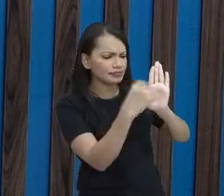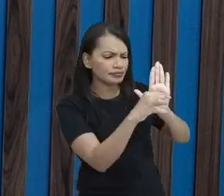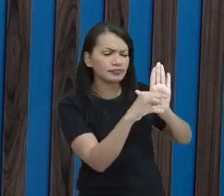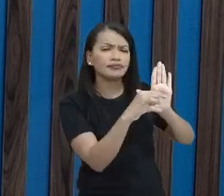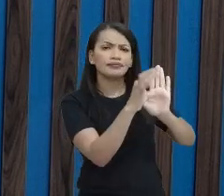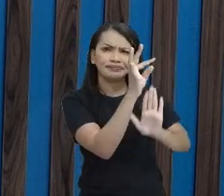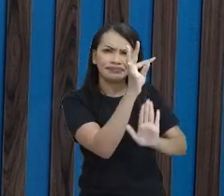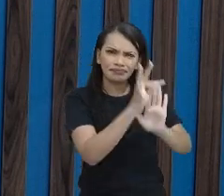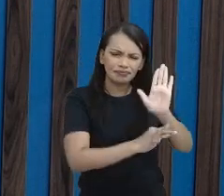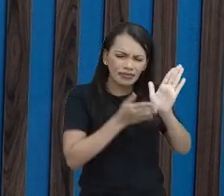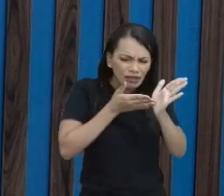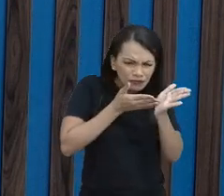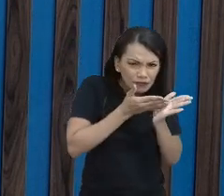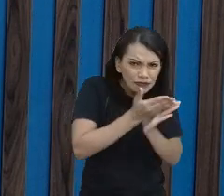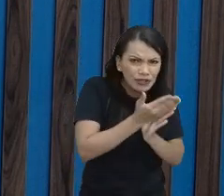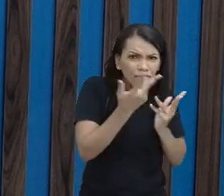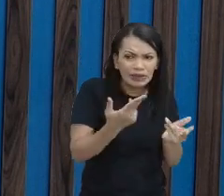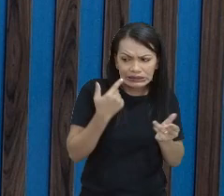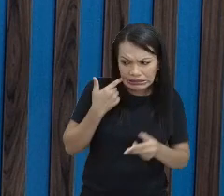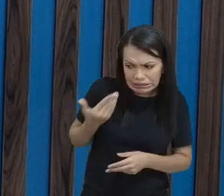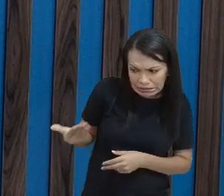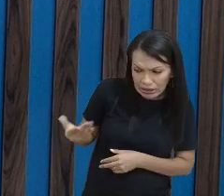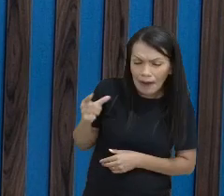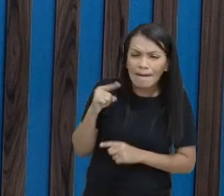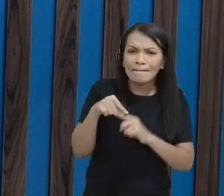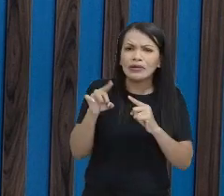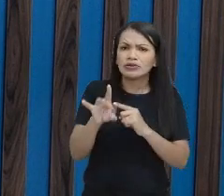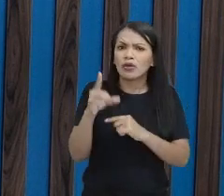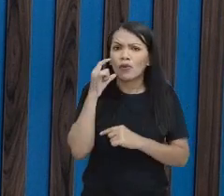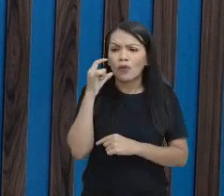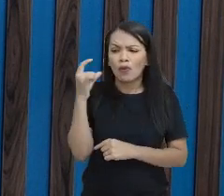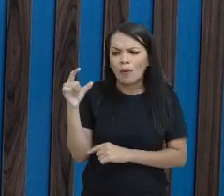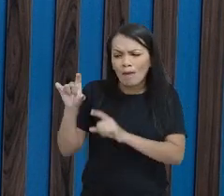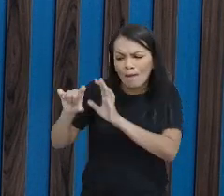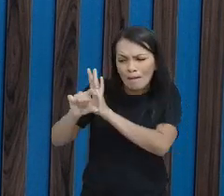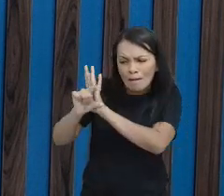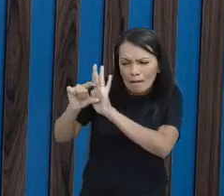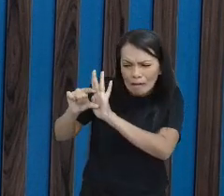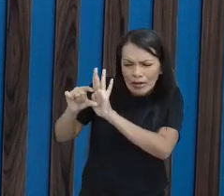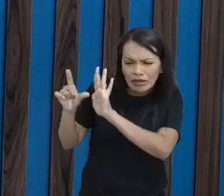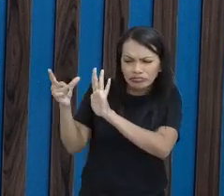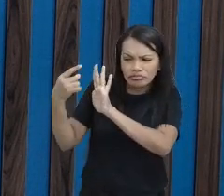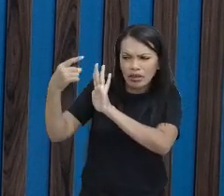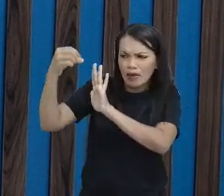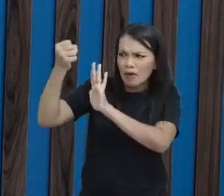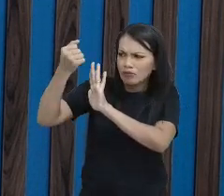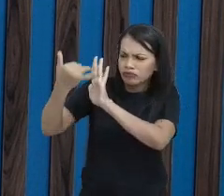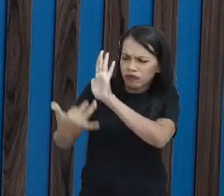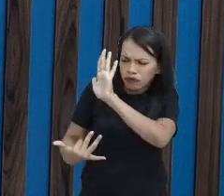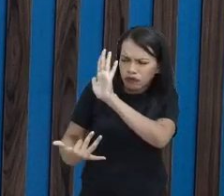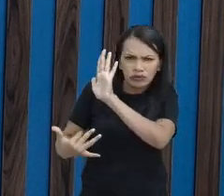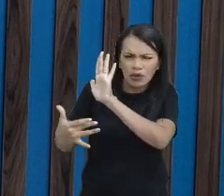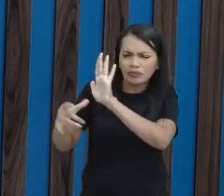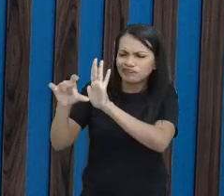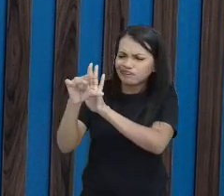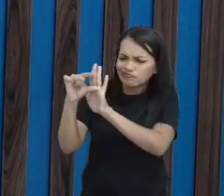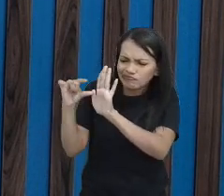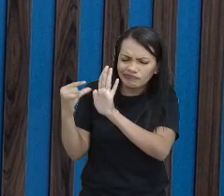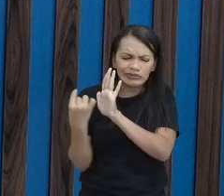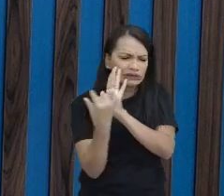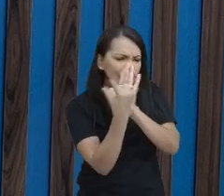parafrasear, né? Manter a defesa da ideia, mas com outras palavras, com outros argumentos, mas